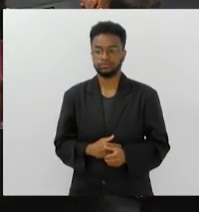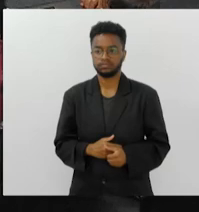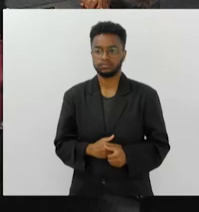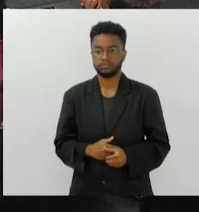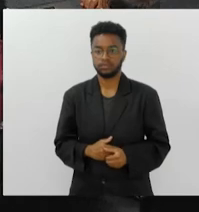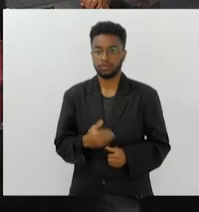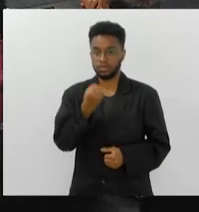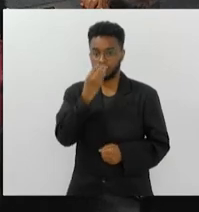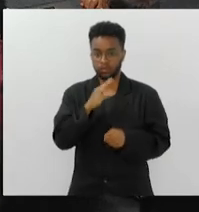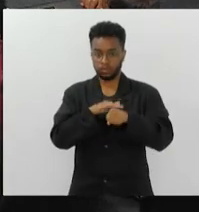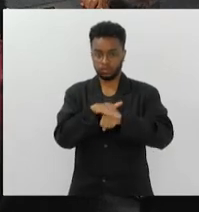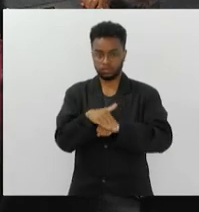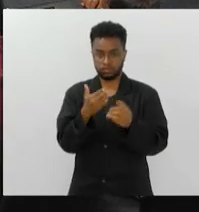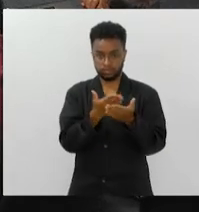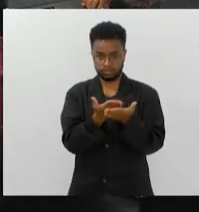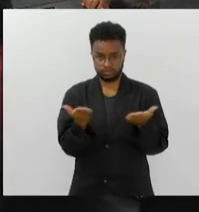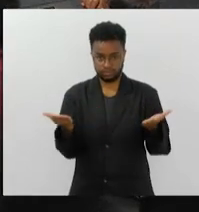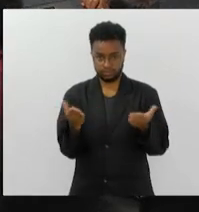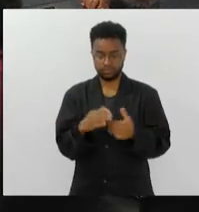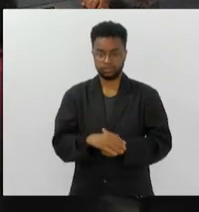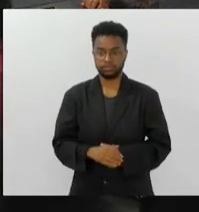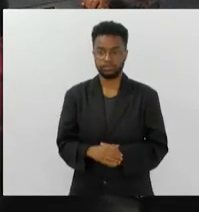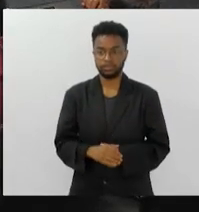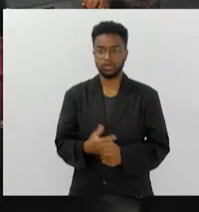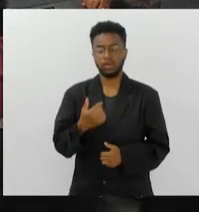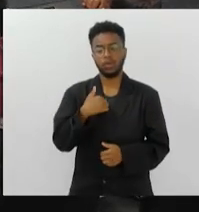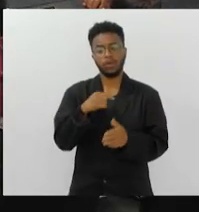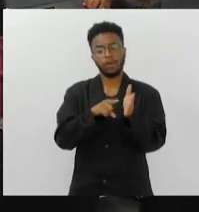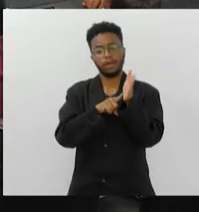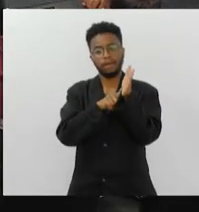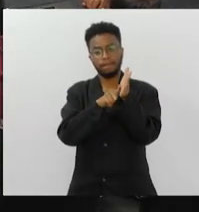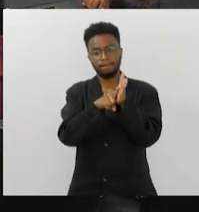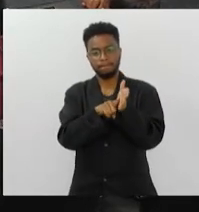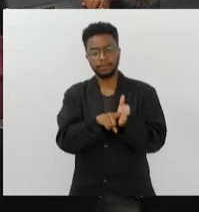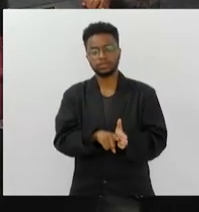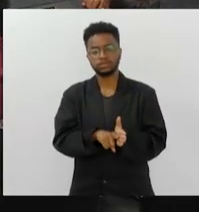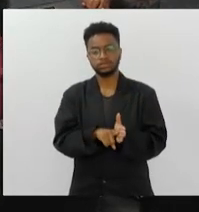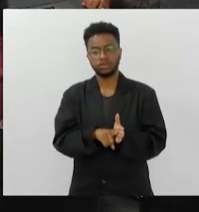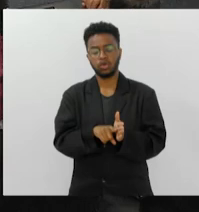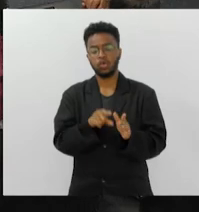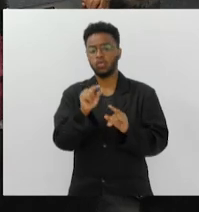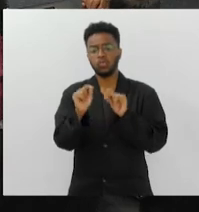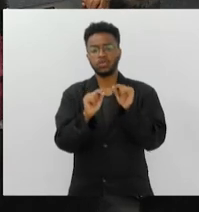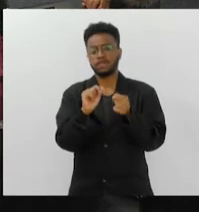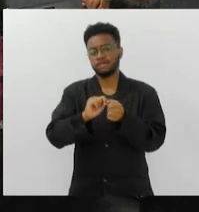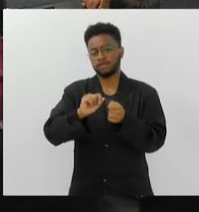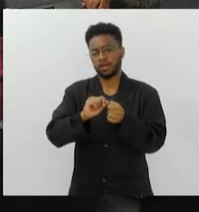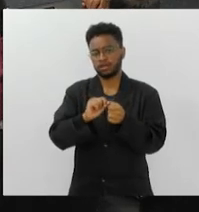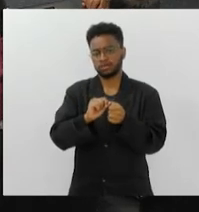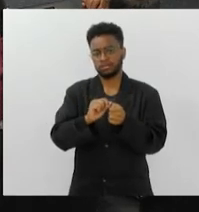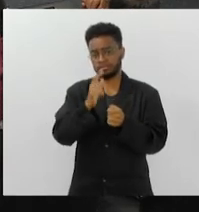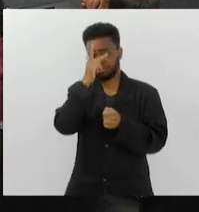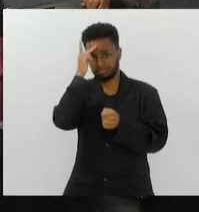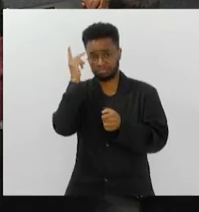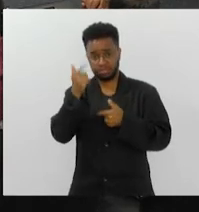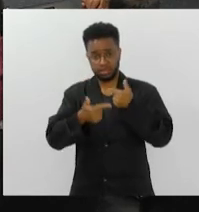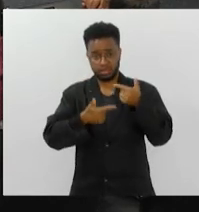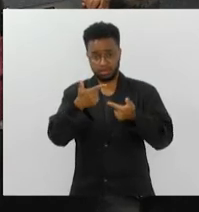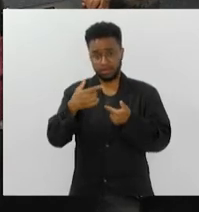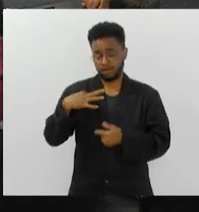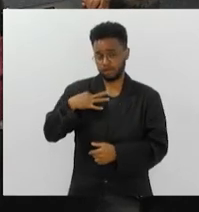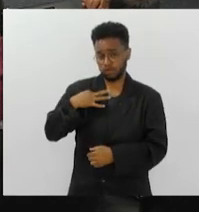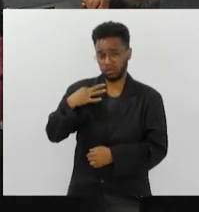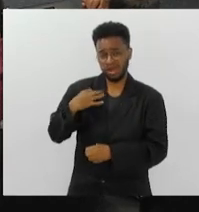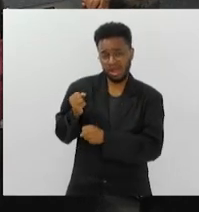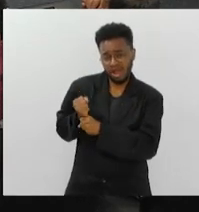Boa noite a todos. Eu fui pesquisar o que leva uma pessoa, né, a realizar um trabalho voluntário por